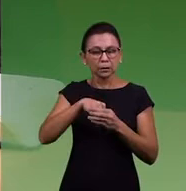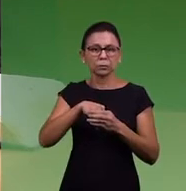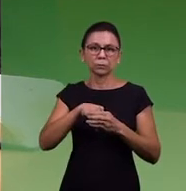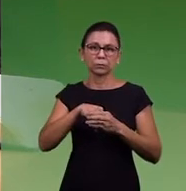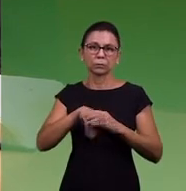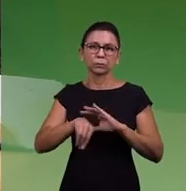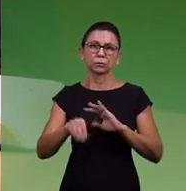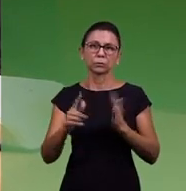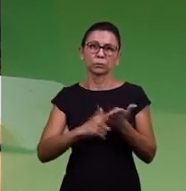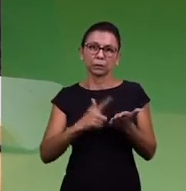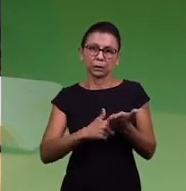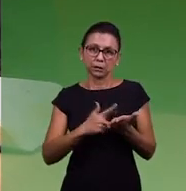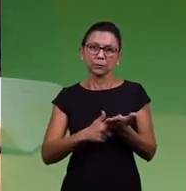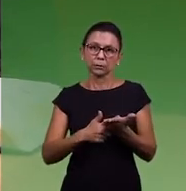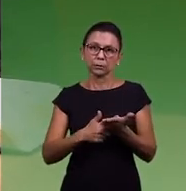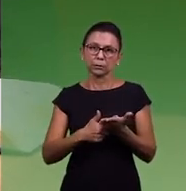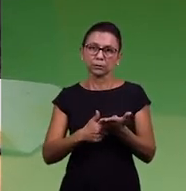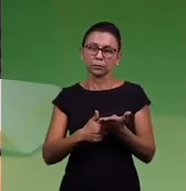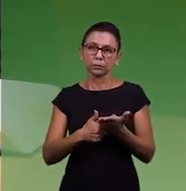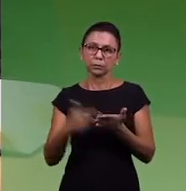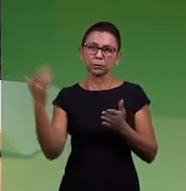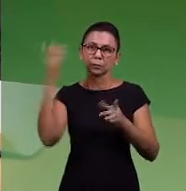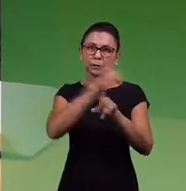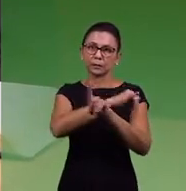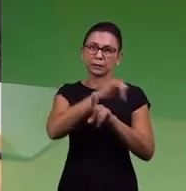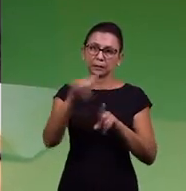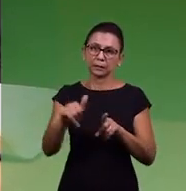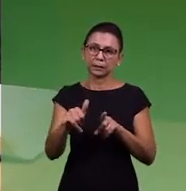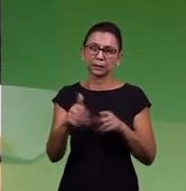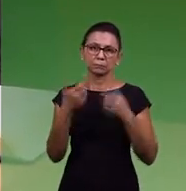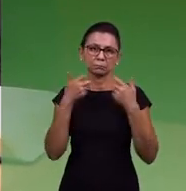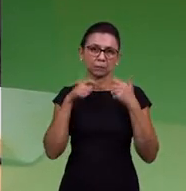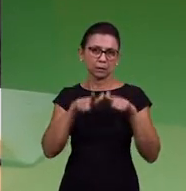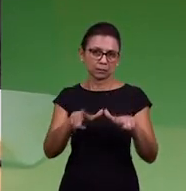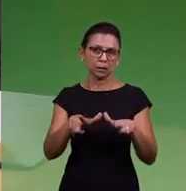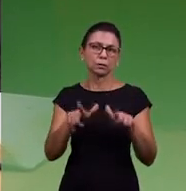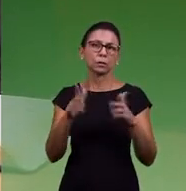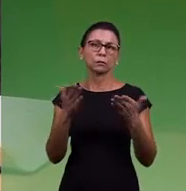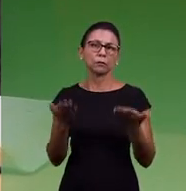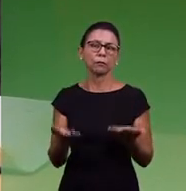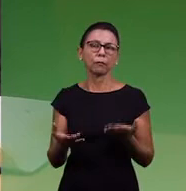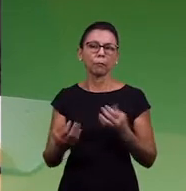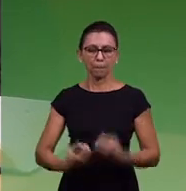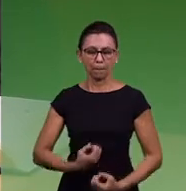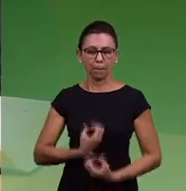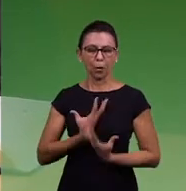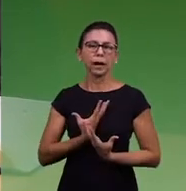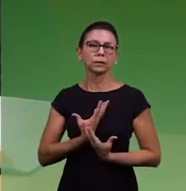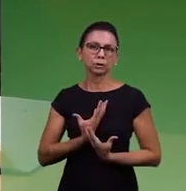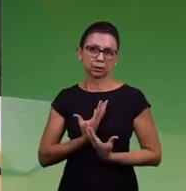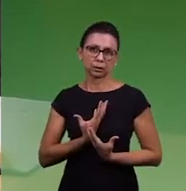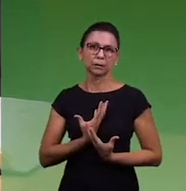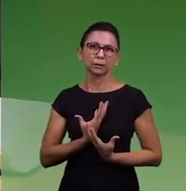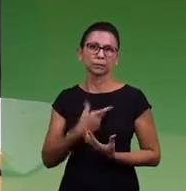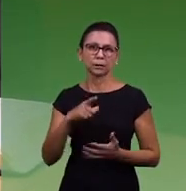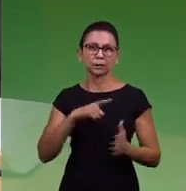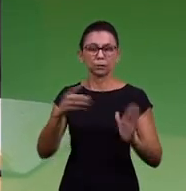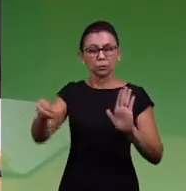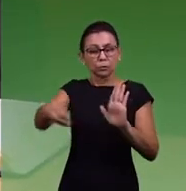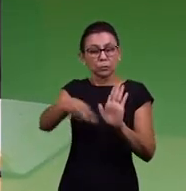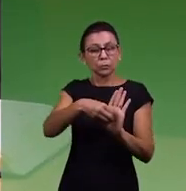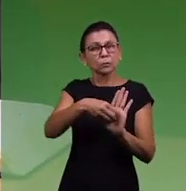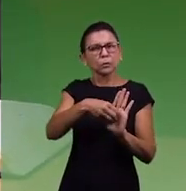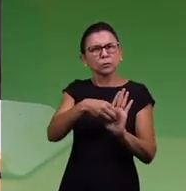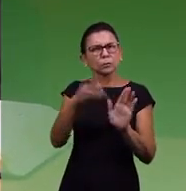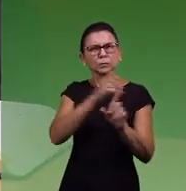aspecto profético do livro, embora o livro seja de uma linguagem poética, mas ele tem um conteúdo